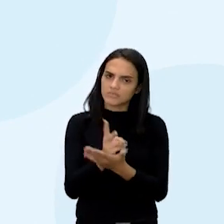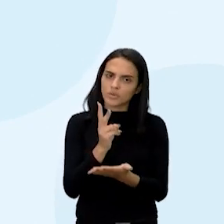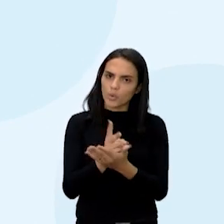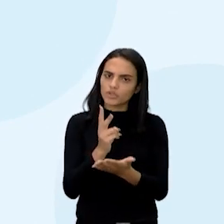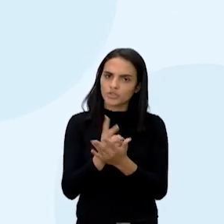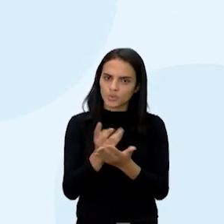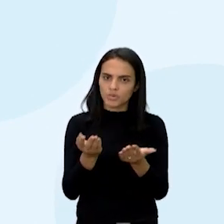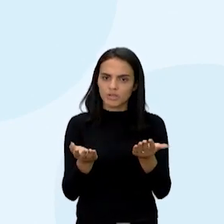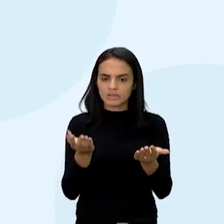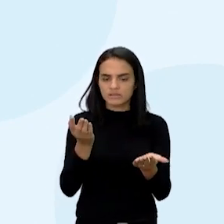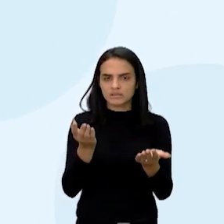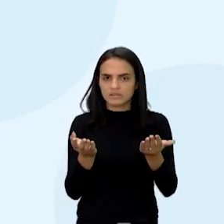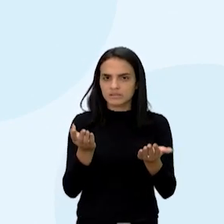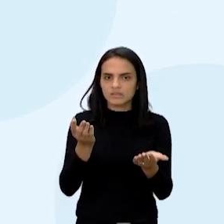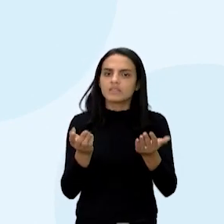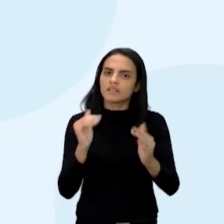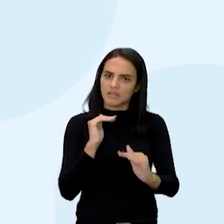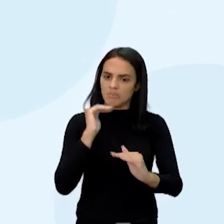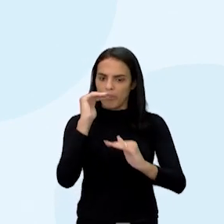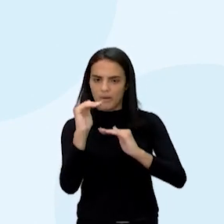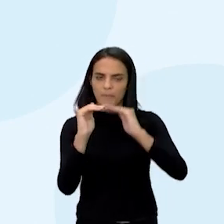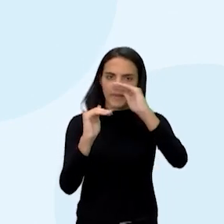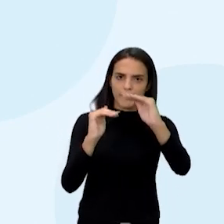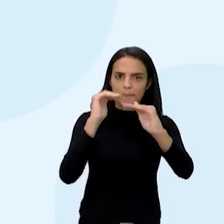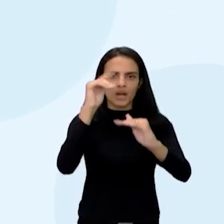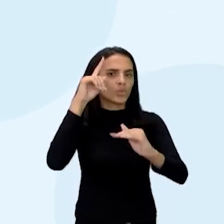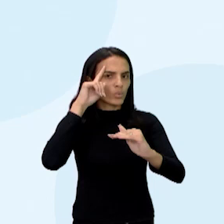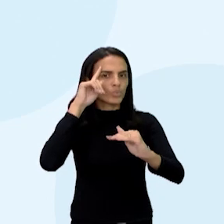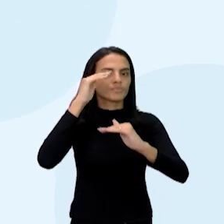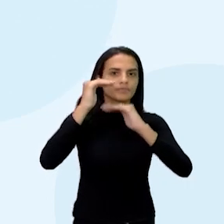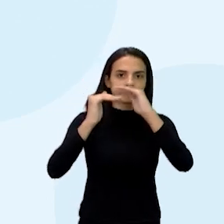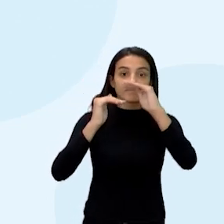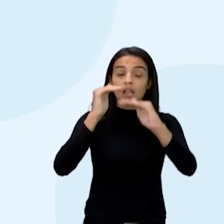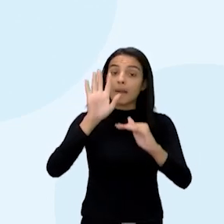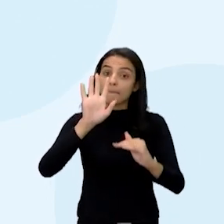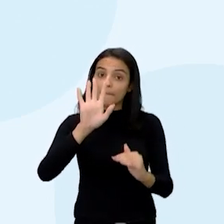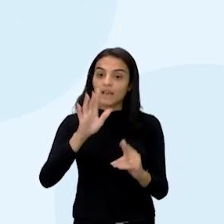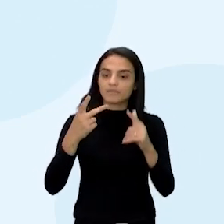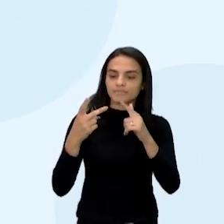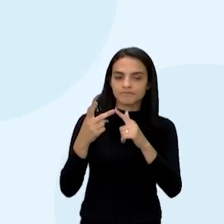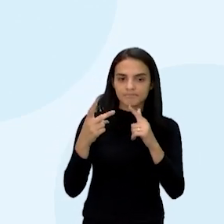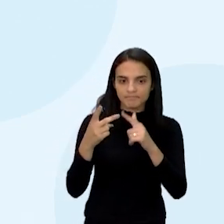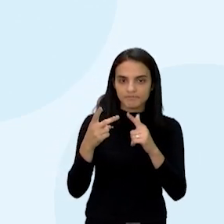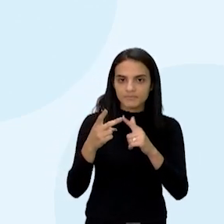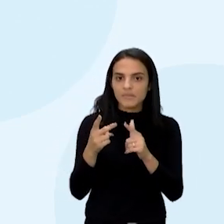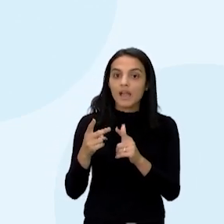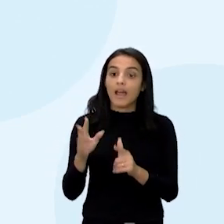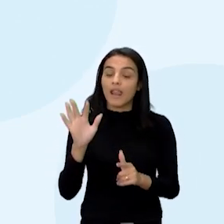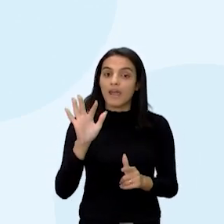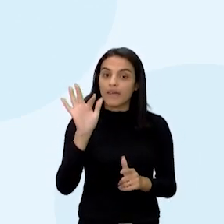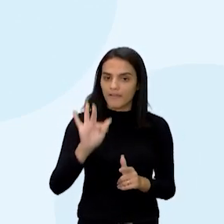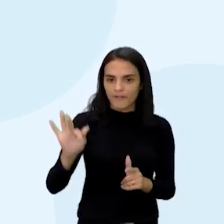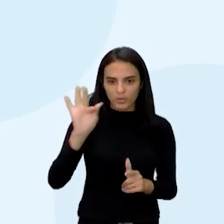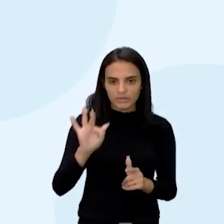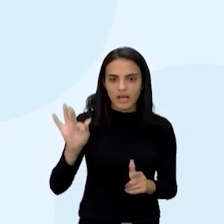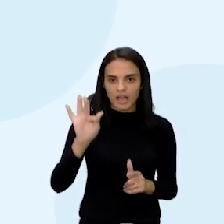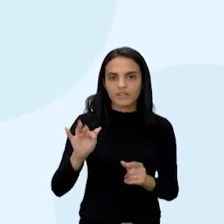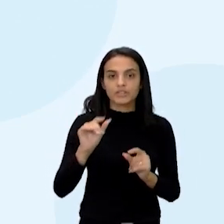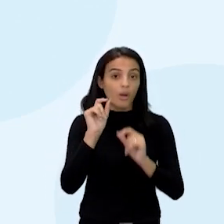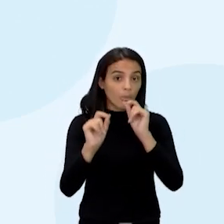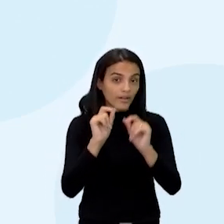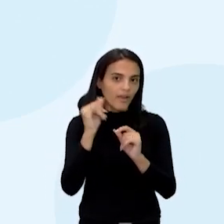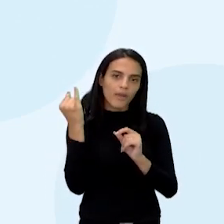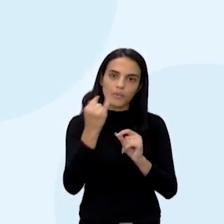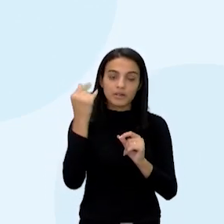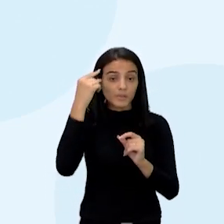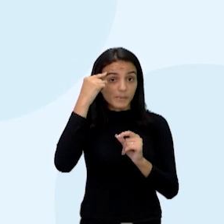e o estudante vai adquirindo cada vez mais conhecimento. No caso do estudante com superdotação na área acadêmica, é importante a gente